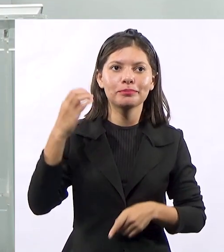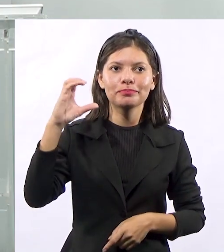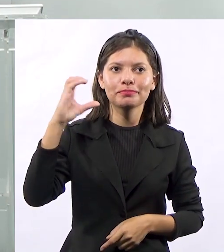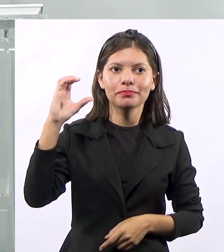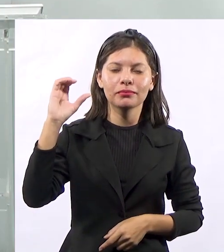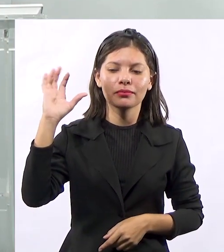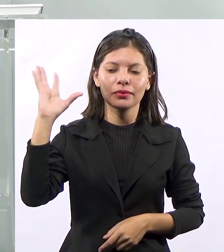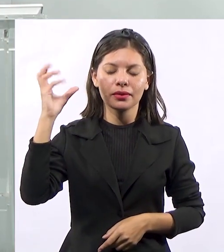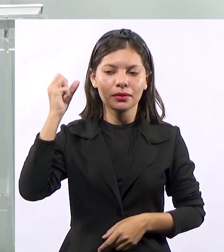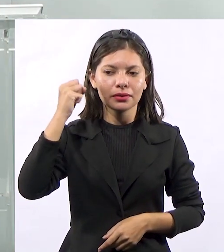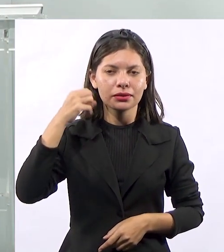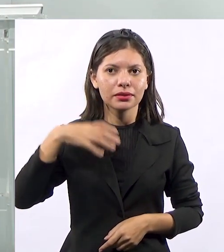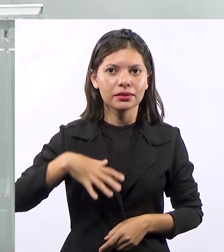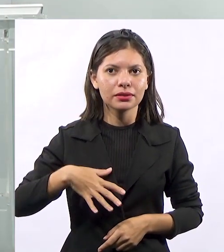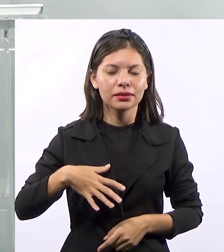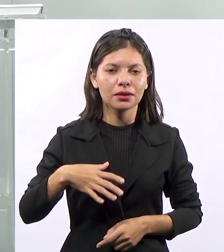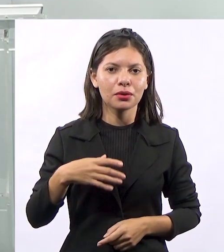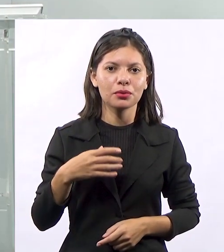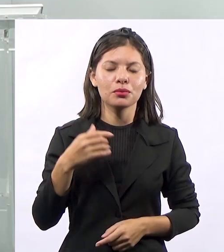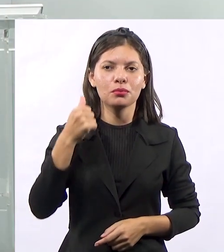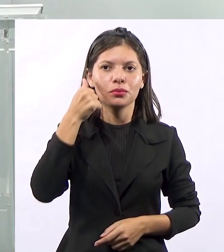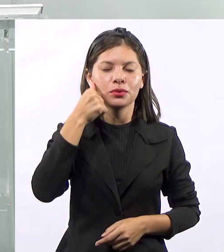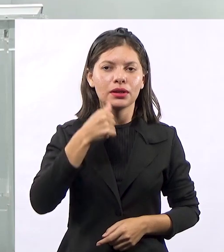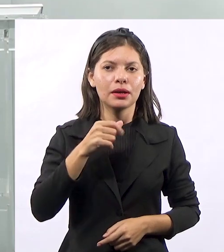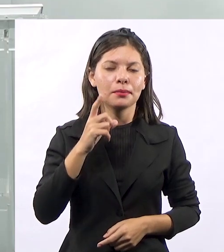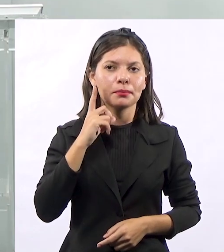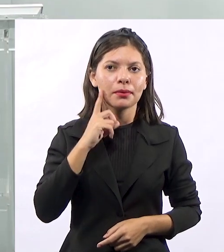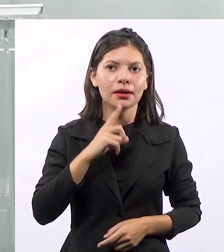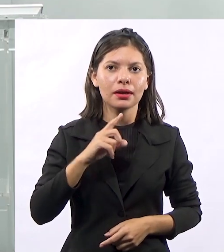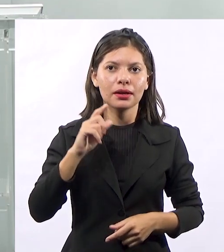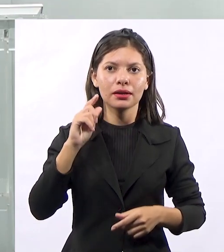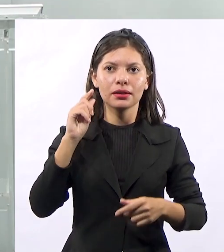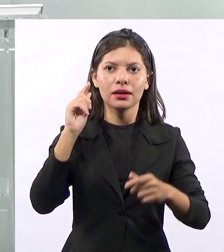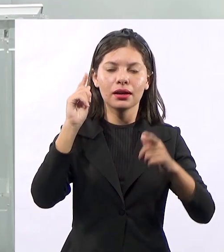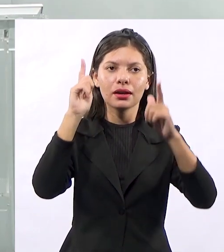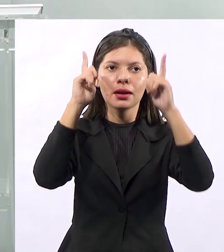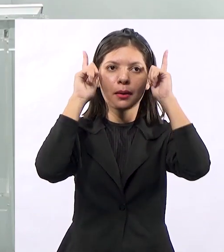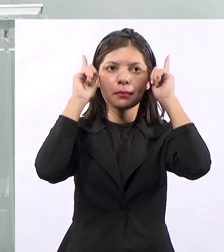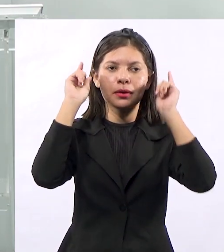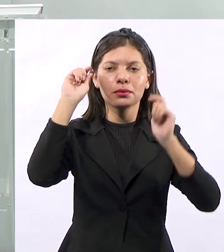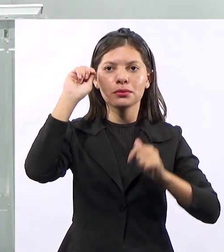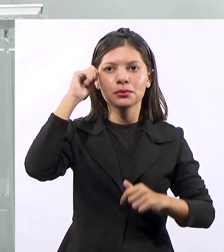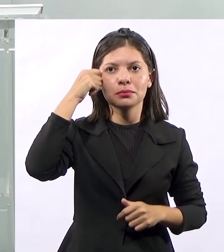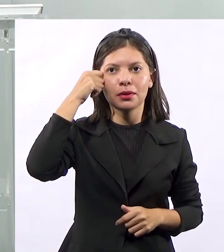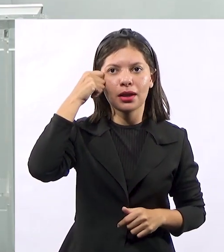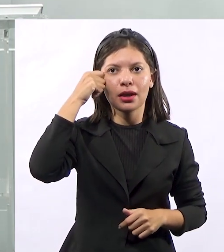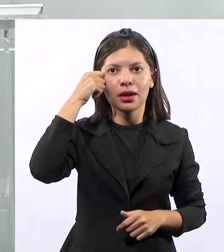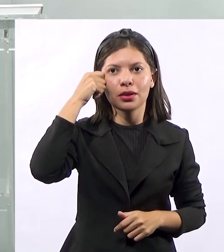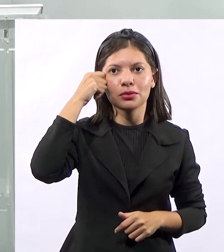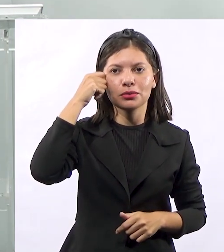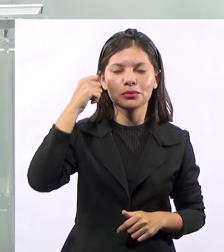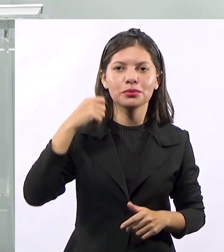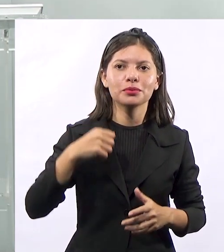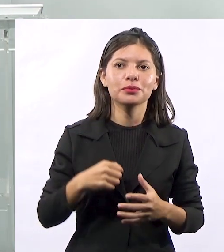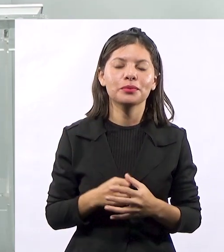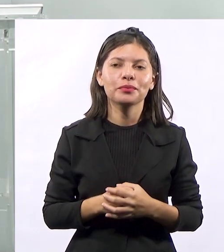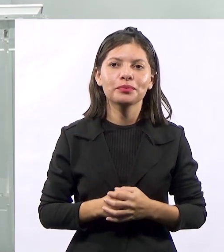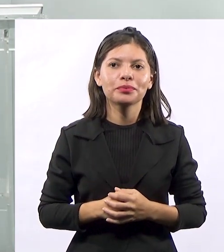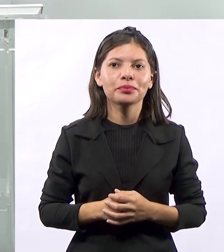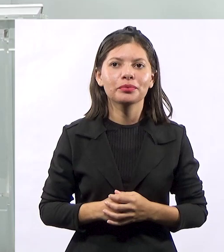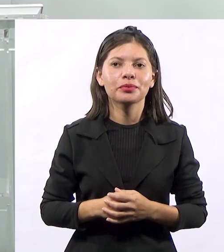Eu sou uma mulher parda, de cabelos pretos, na altura do ombro, estão penteados um de cada